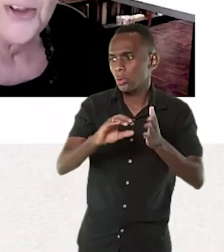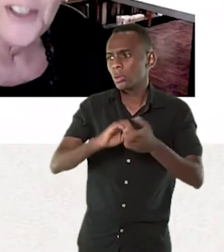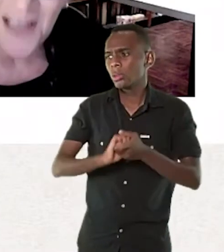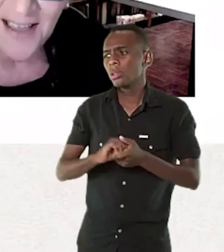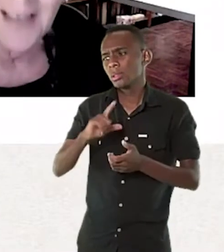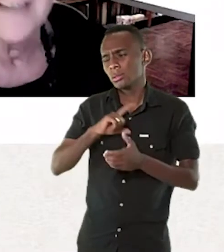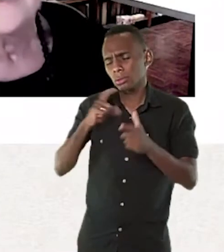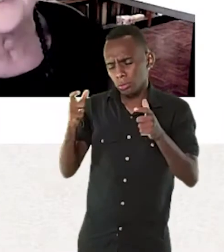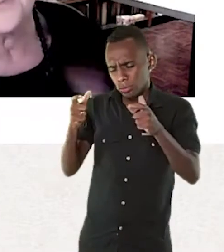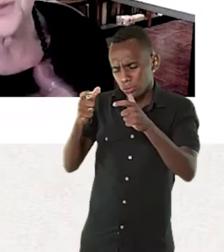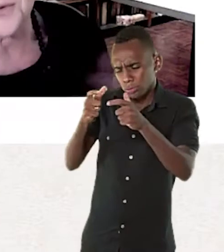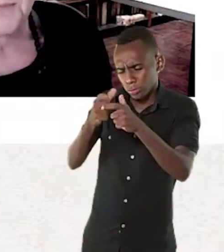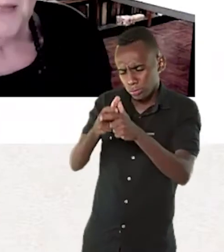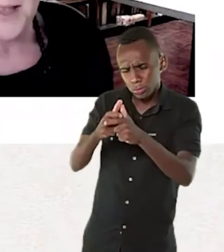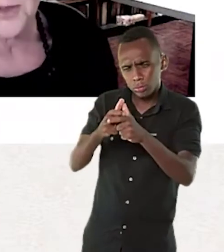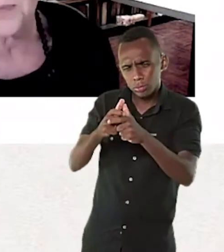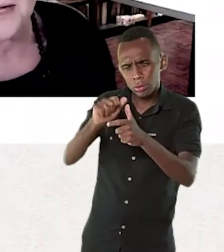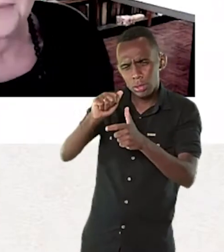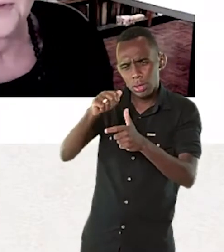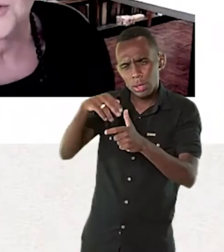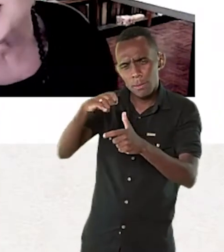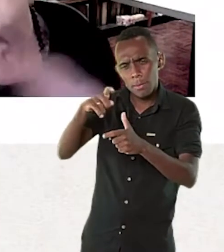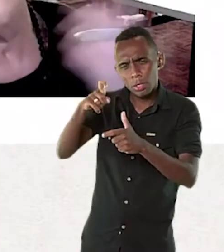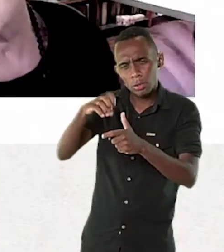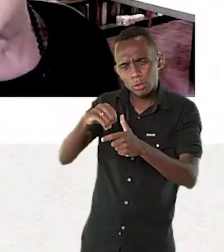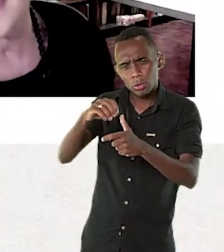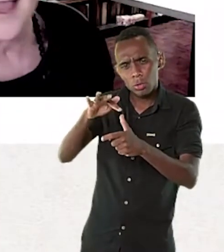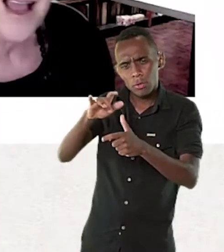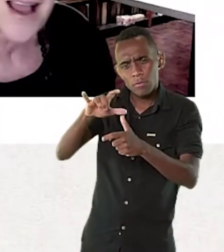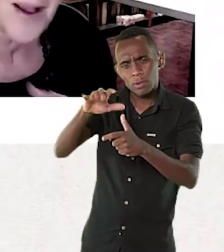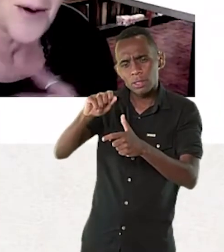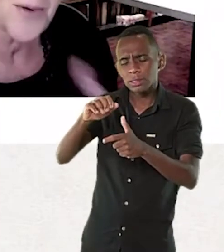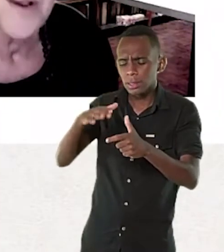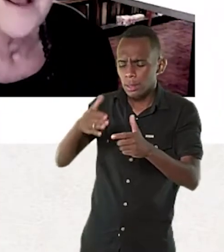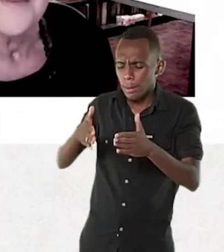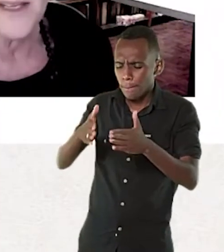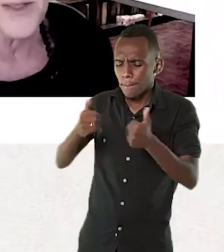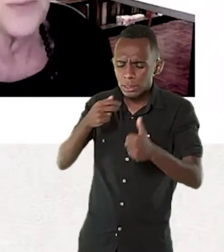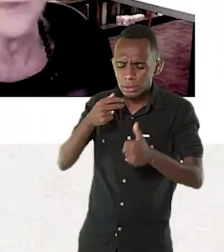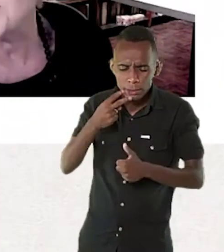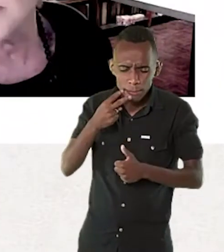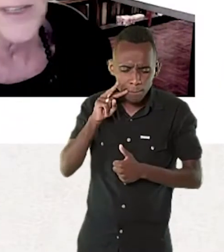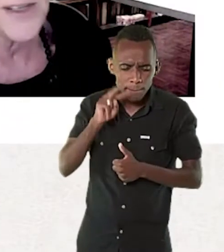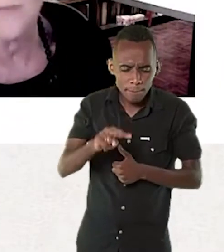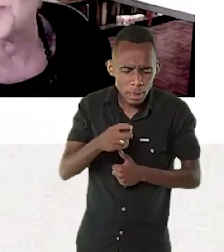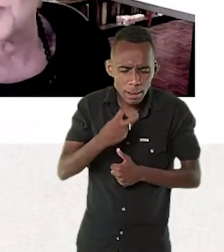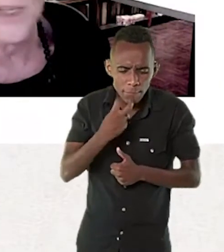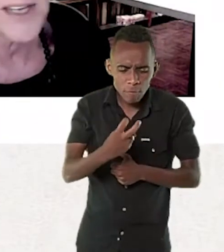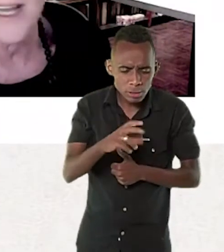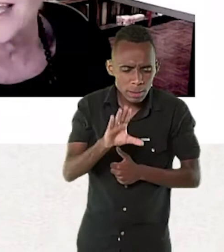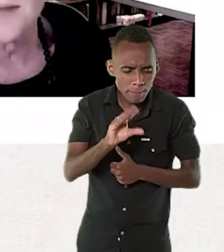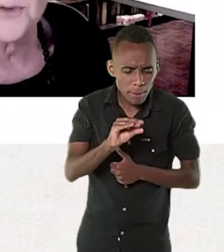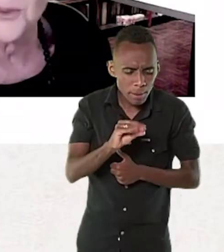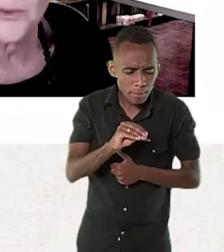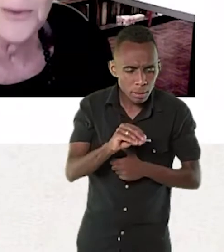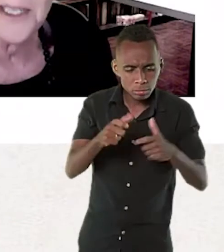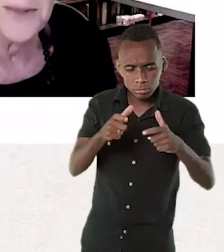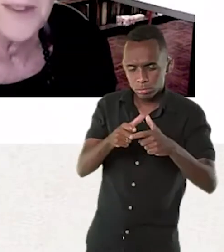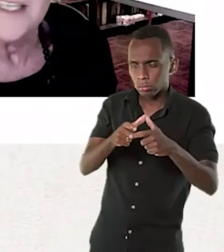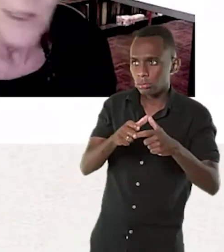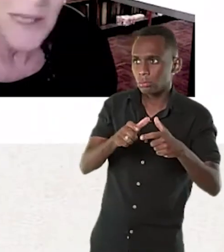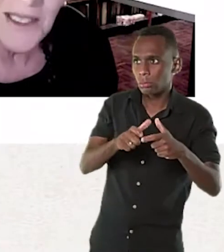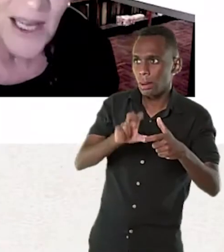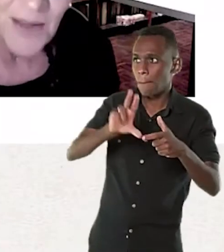aquele Amazon Stick, então eu peço para ela me trocar de canal, mas muitas vezes, nossa, ela erra